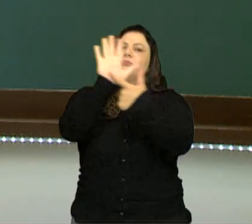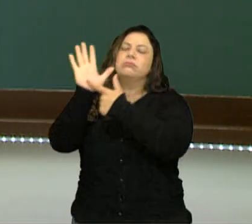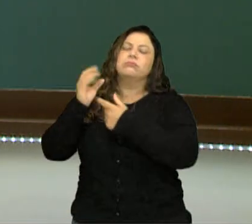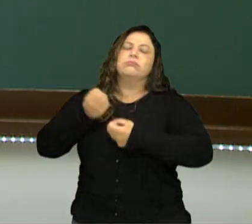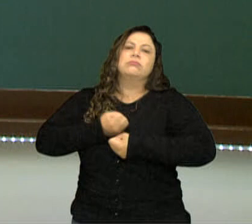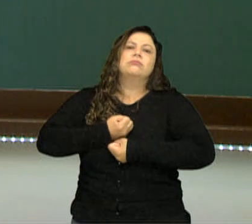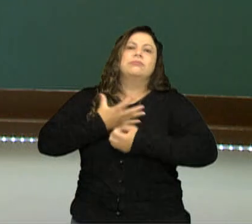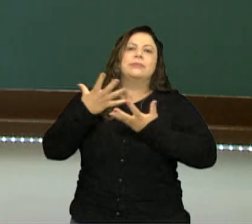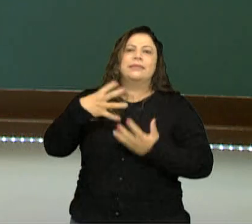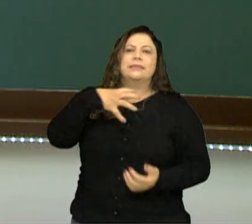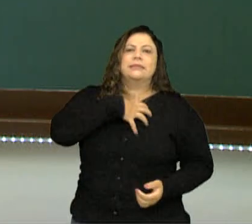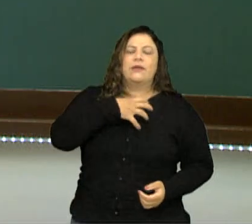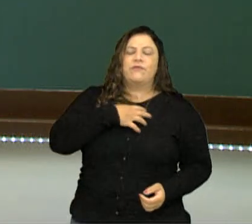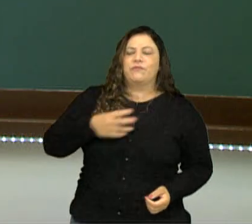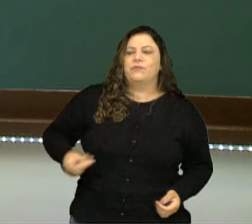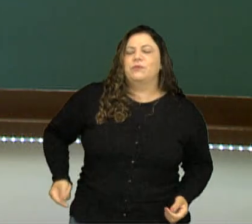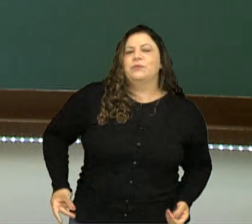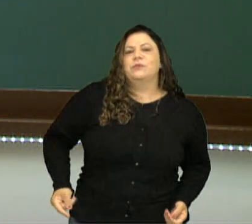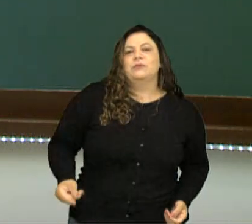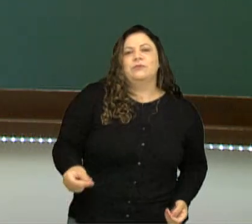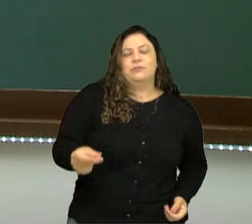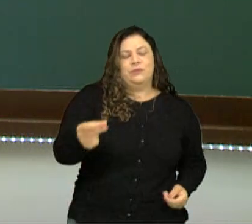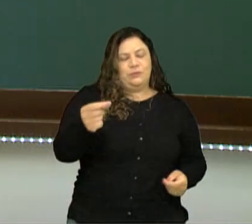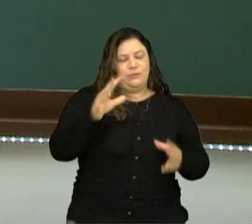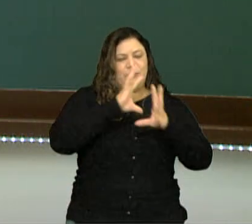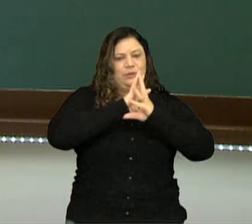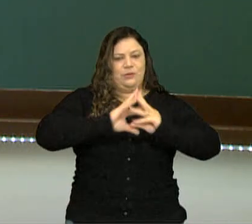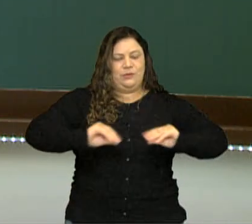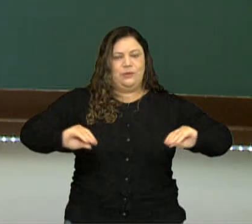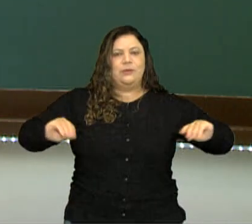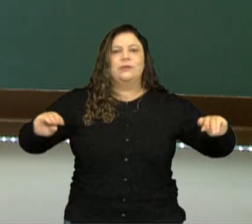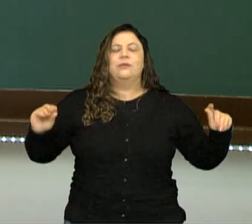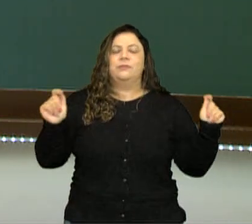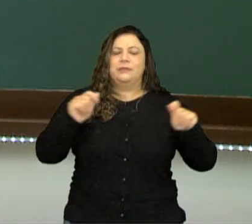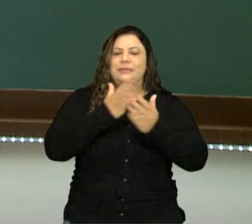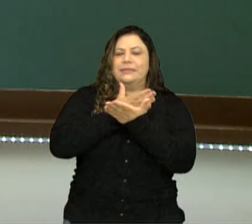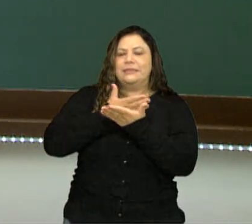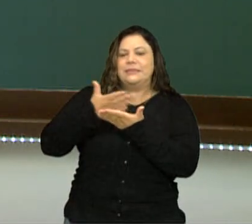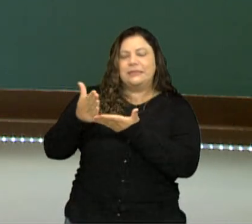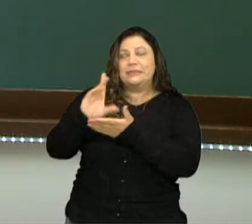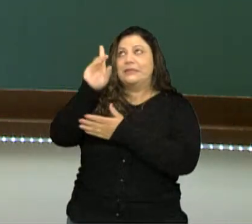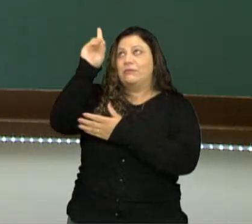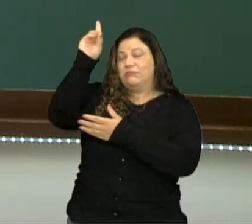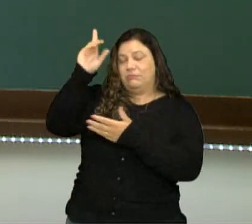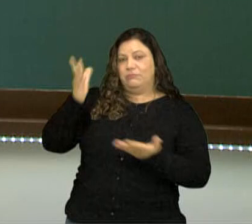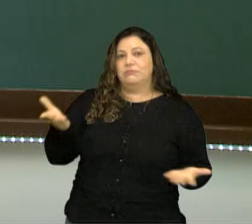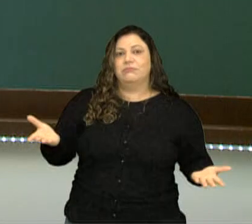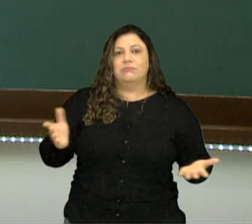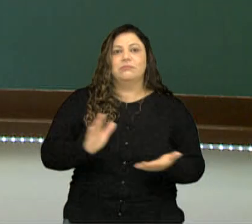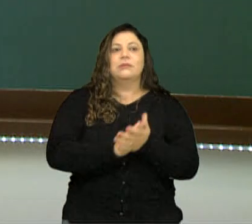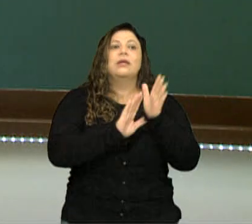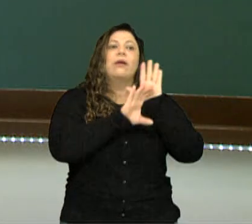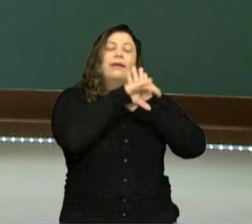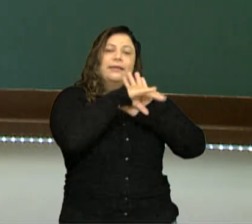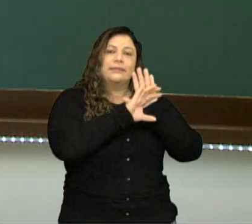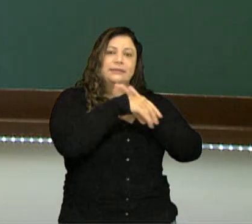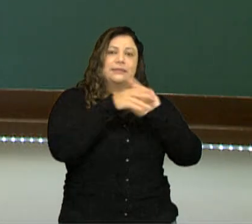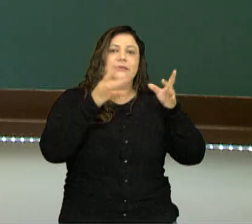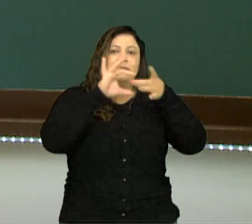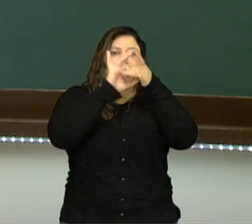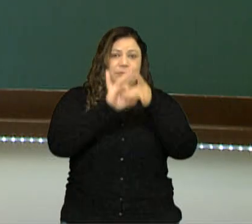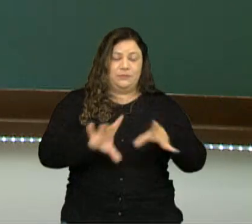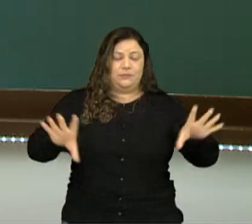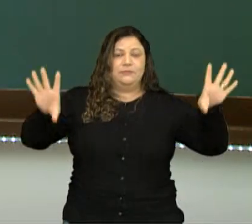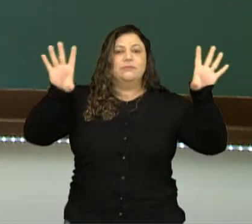formas finitas da substância inicial que é Deus, tá? Então, essa concepção de